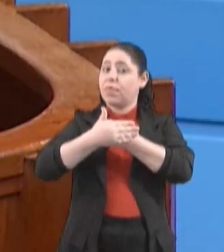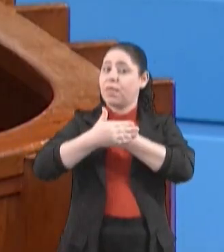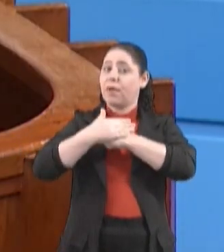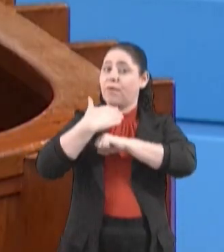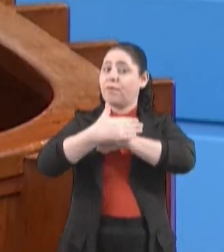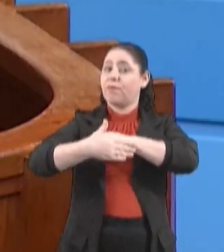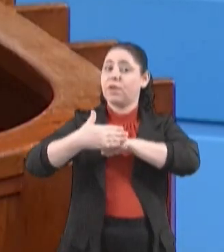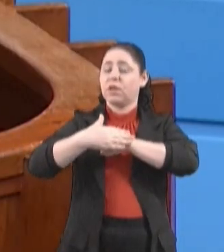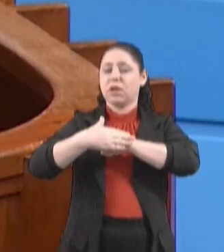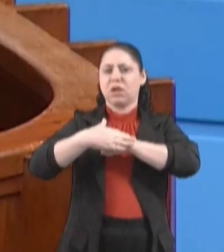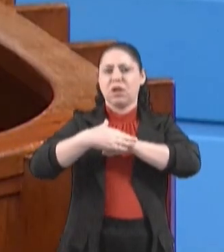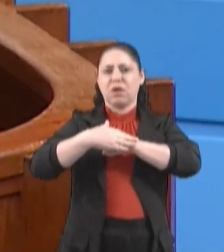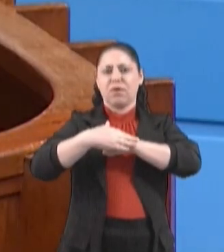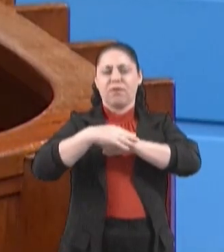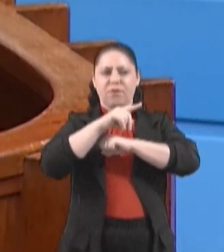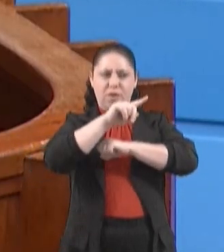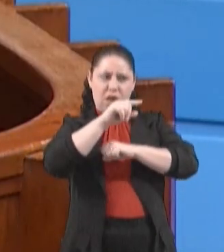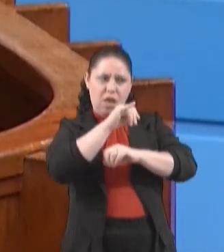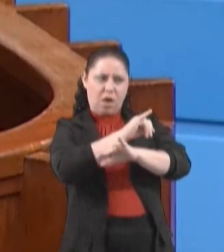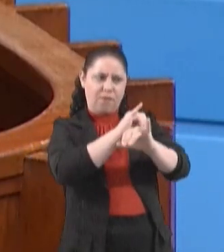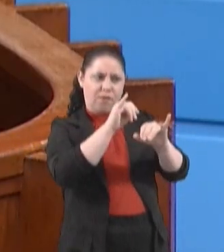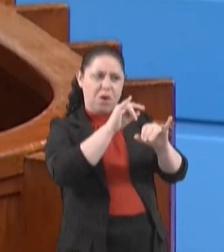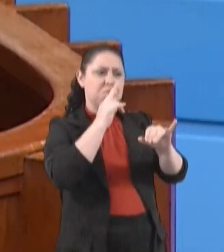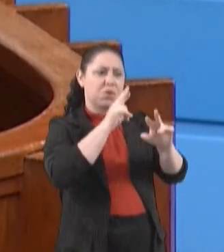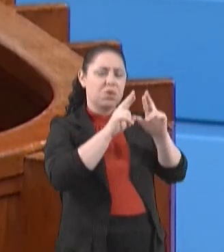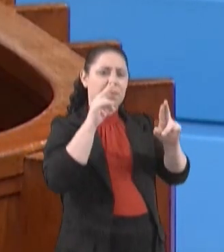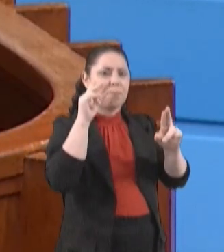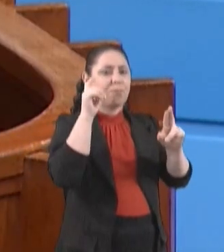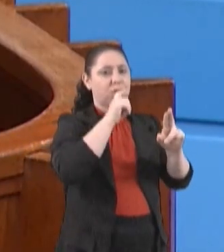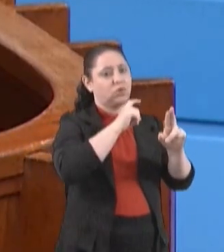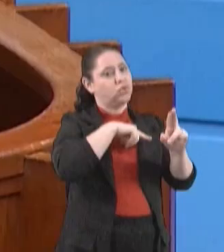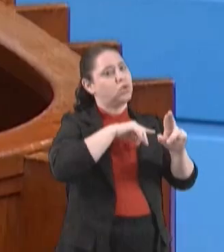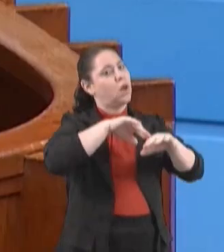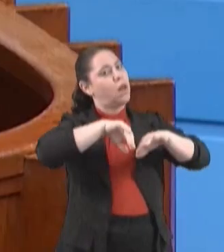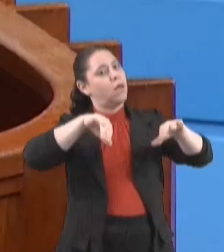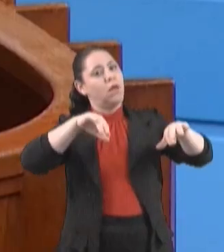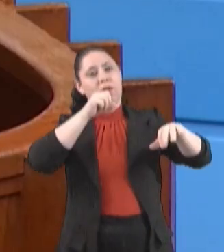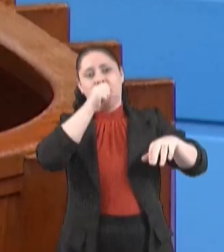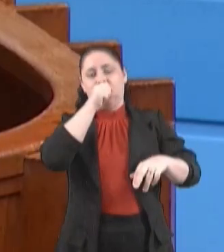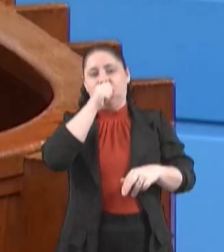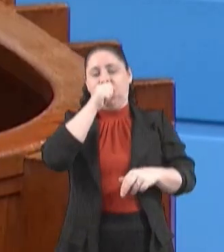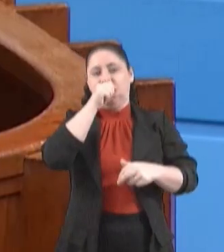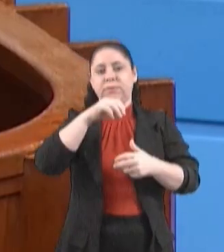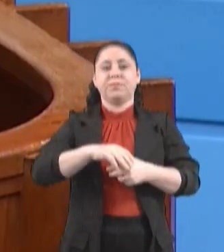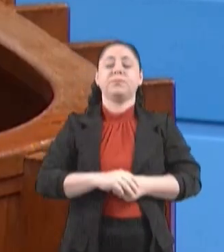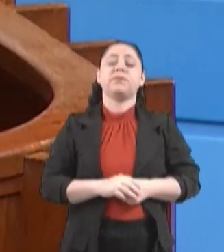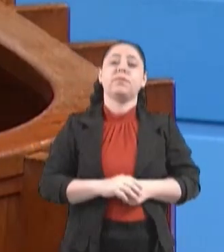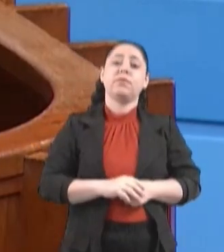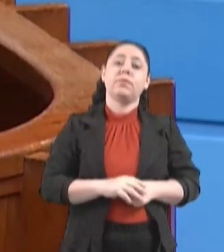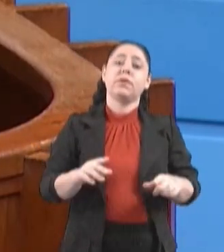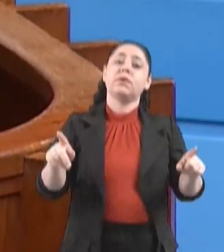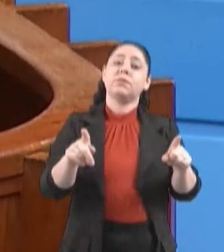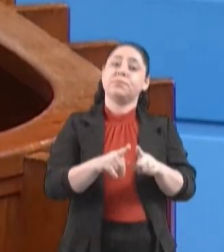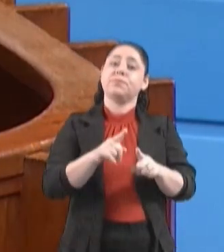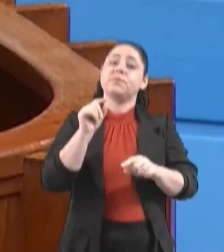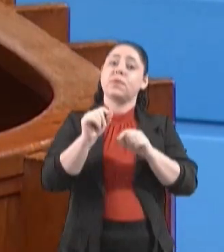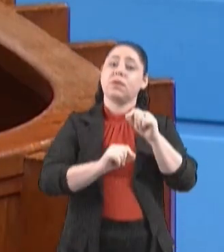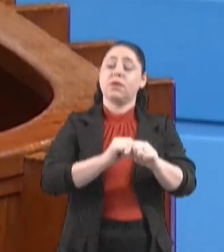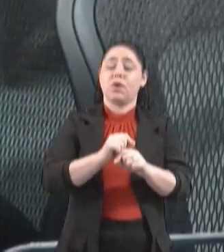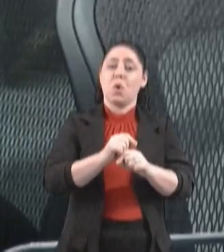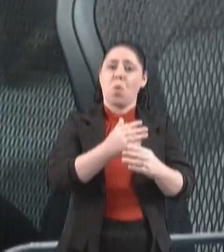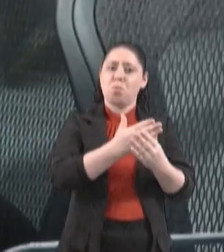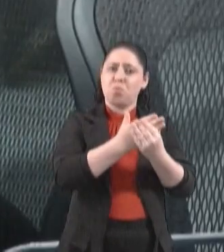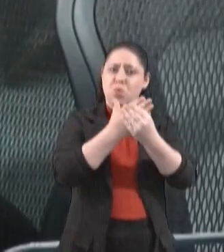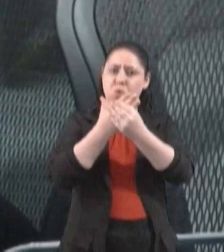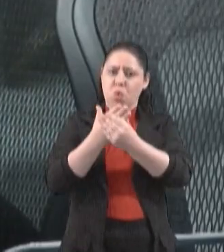defesa, desconstruindo tudo isso. Mas, se não bastasse um processo muito